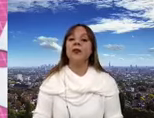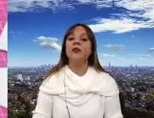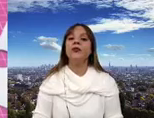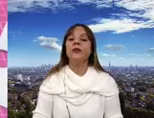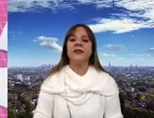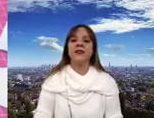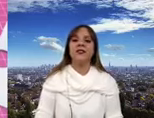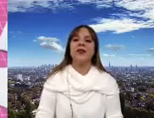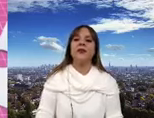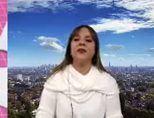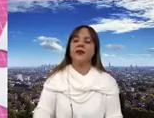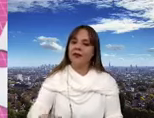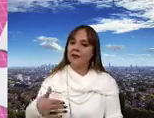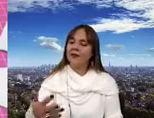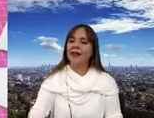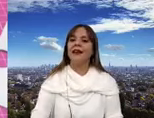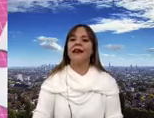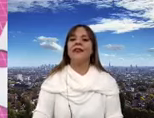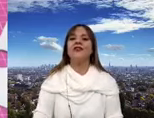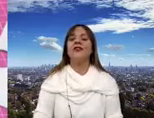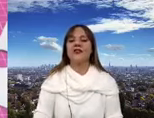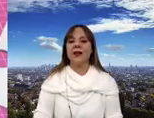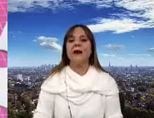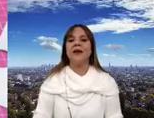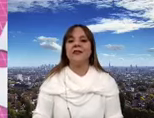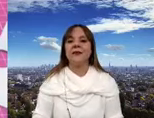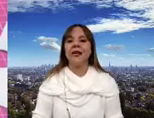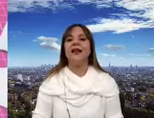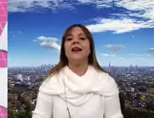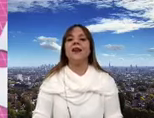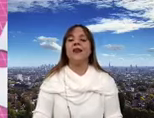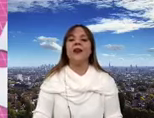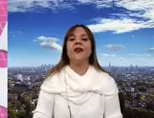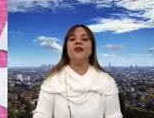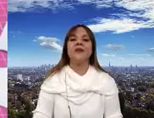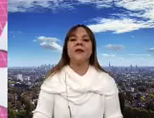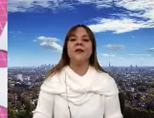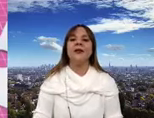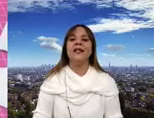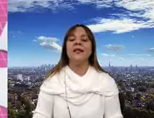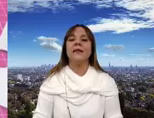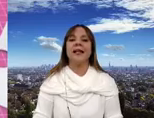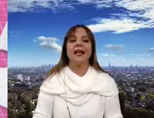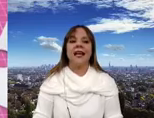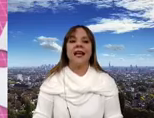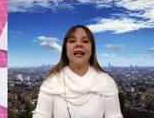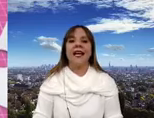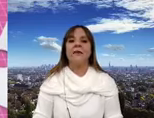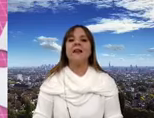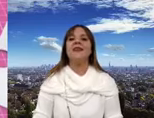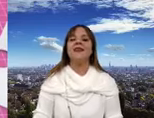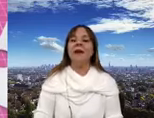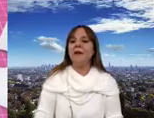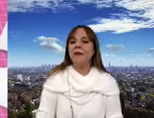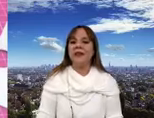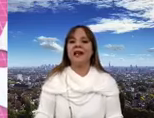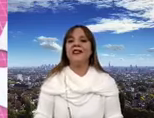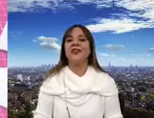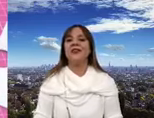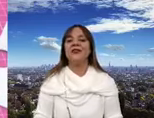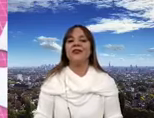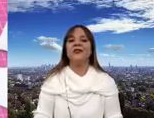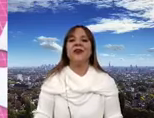precisa de amor. Então vamos, né? Nos nossos trabalhos também, colocar o nosso amor e também representar o amor, né? Deixar